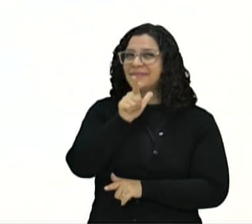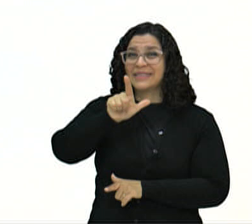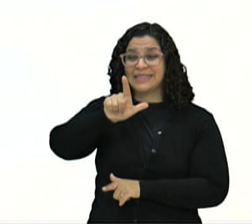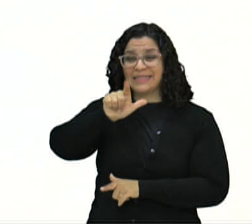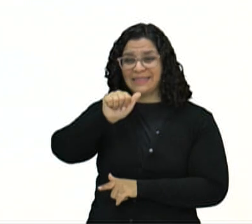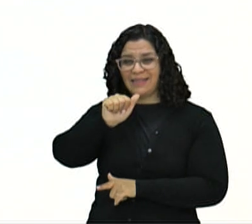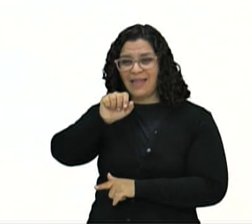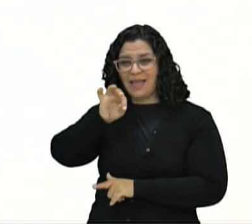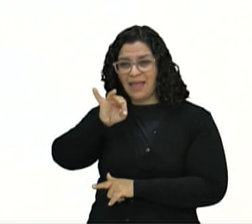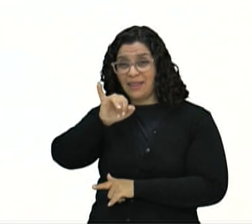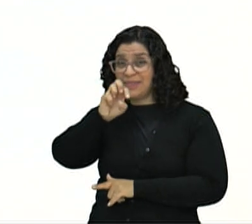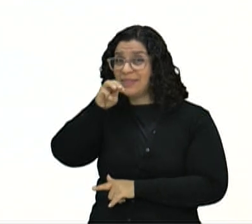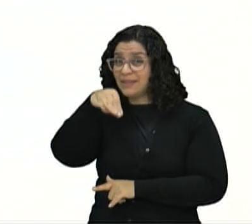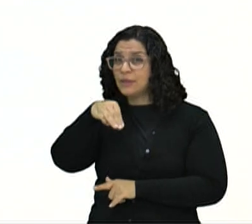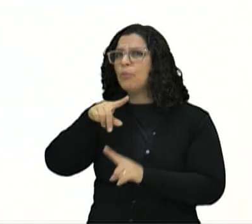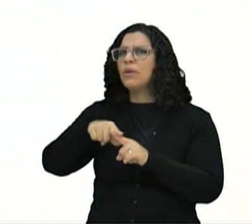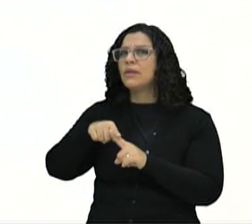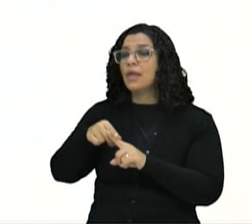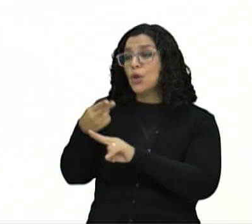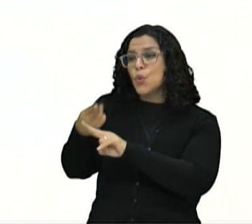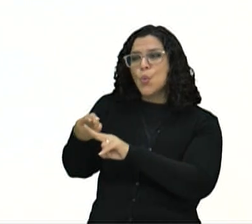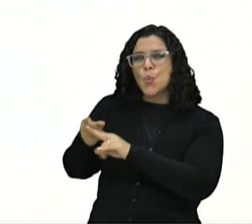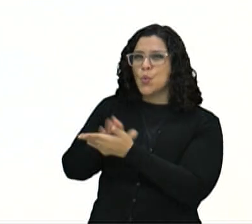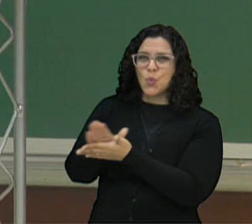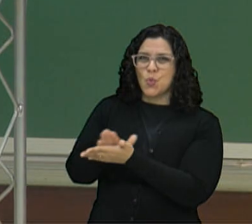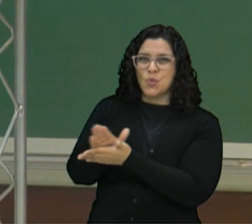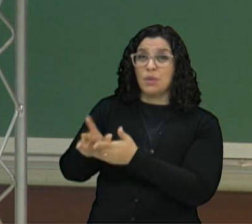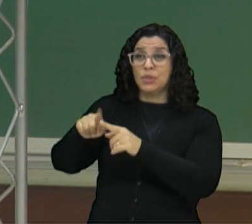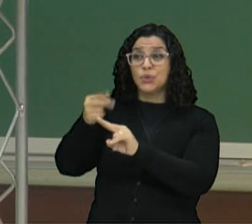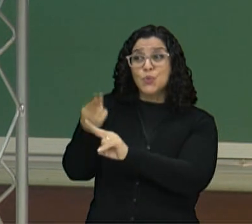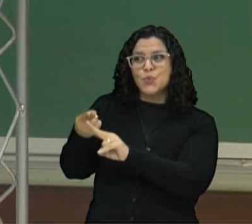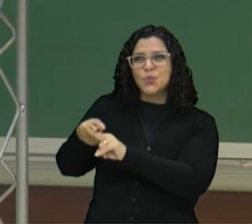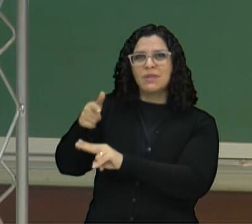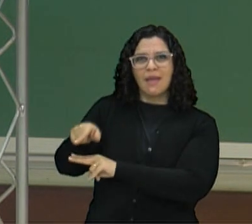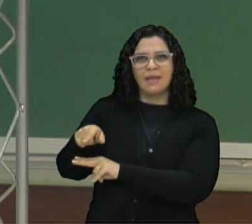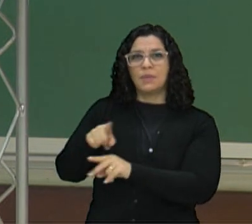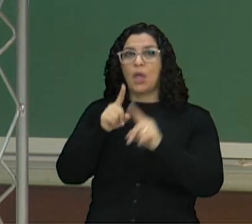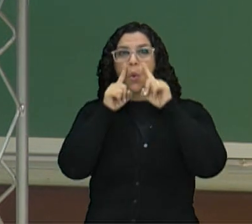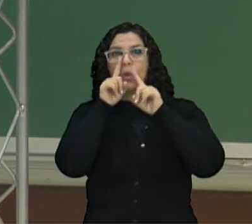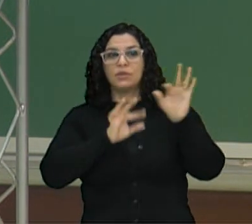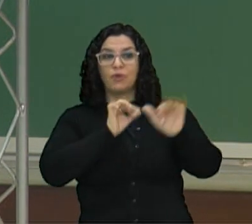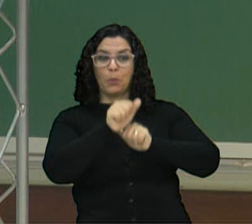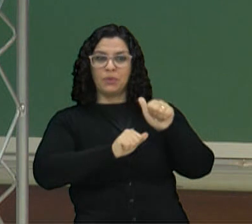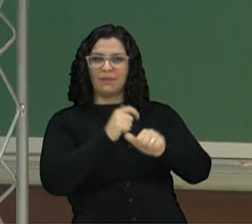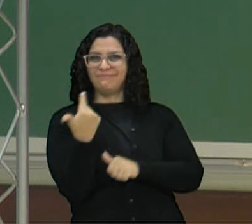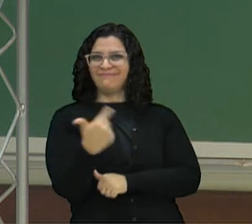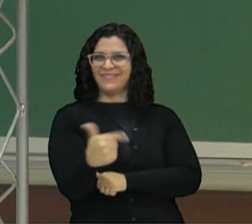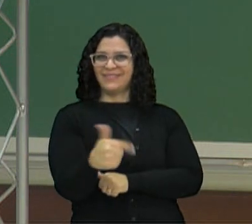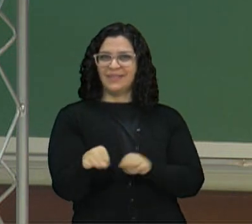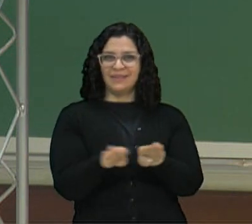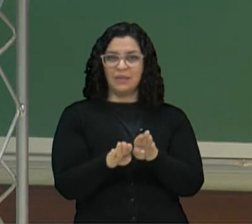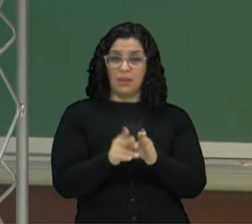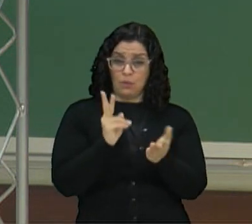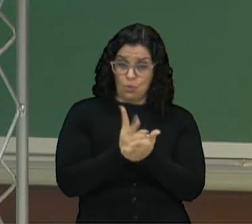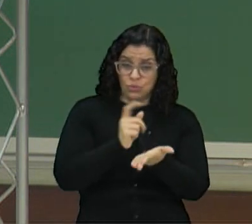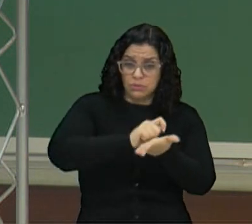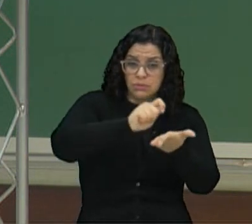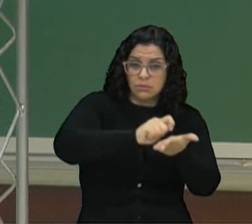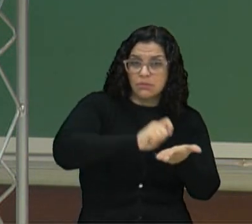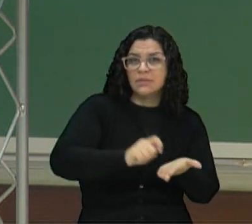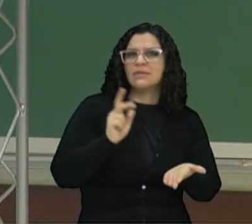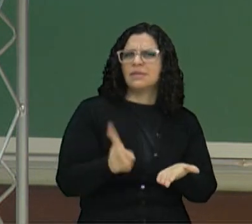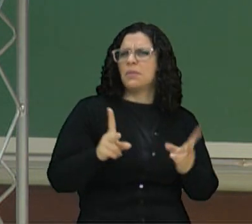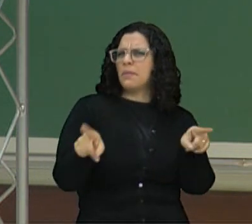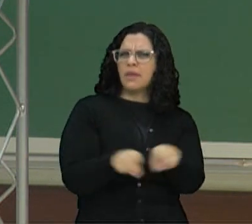língua que já é morta, já não é falada em nenhum lugar do planeta, então não existe o perigo de se alterar a sua forma de escrita e as suas